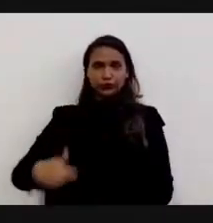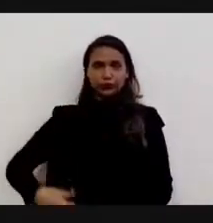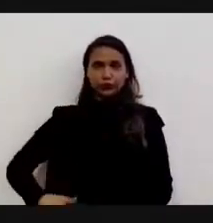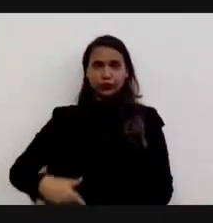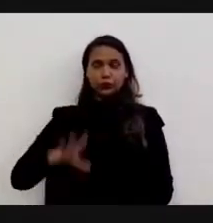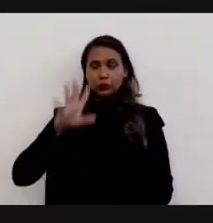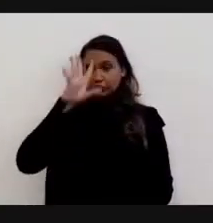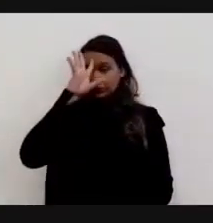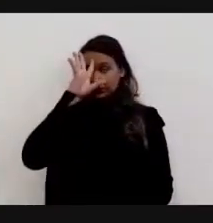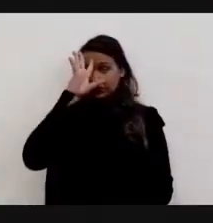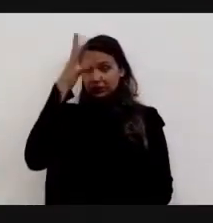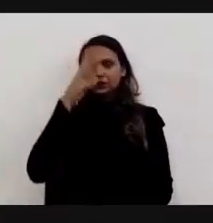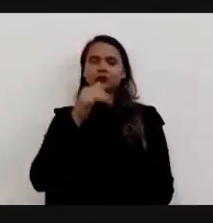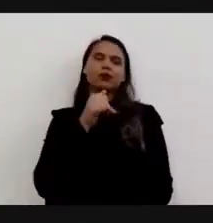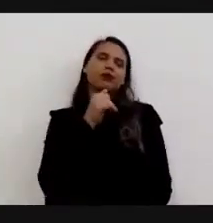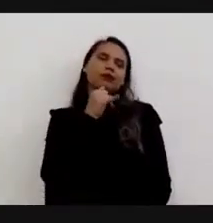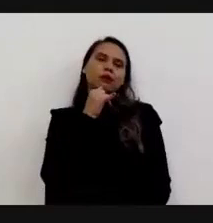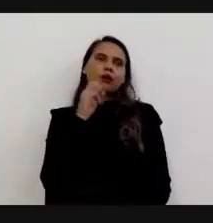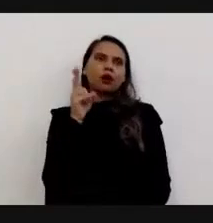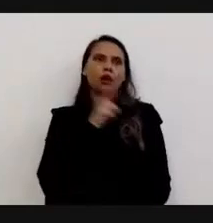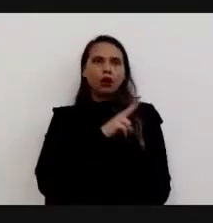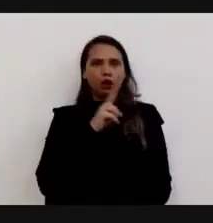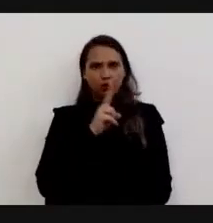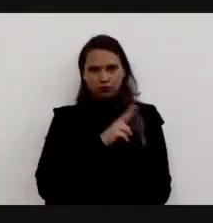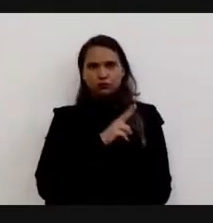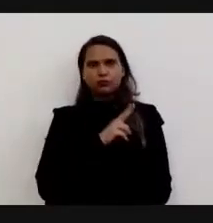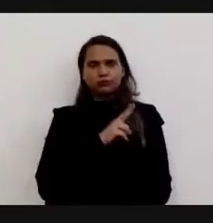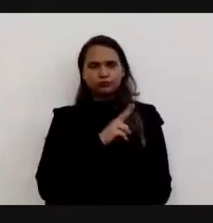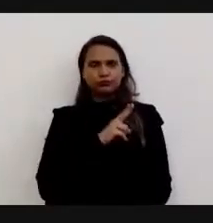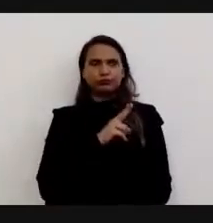em tese, numa consulta prévia, onde você consulta os